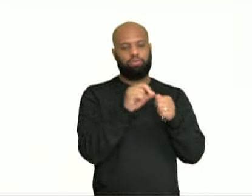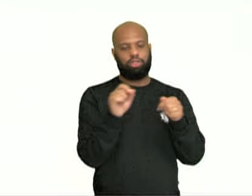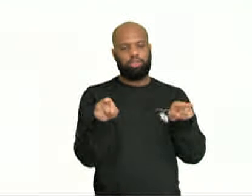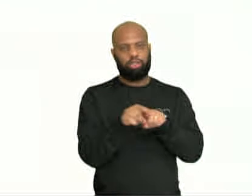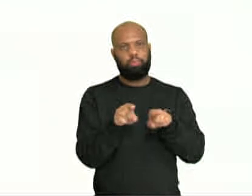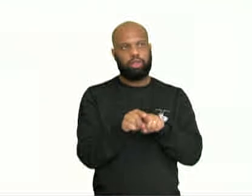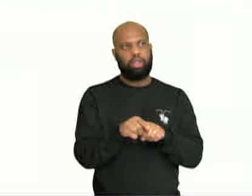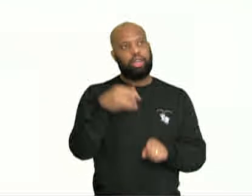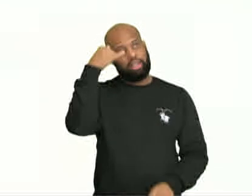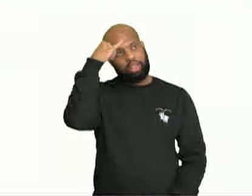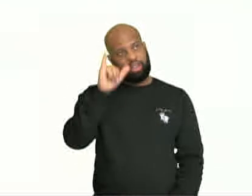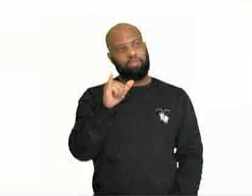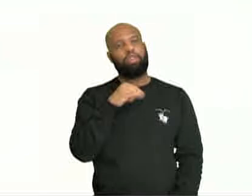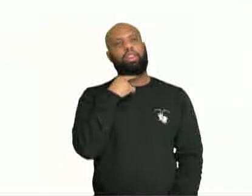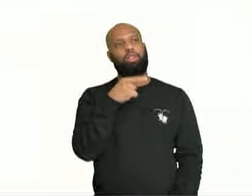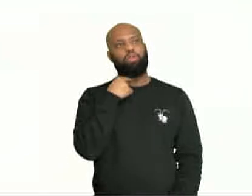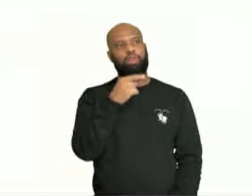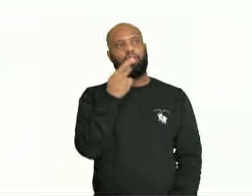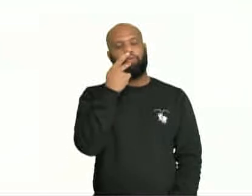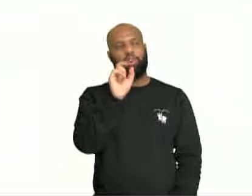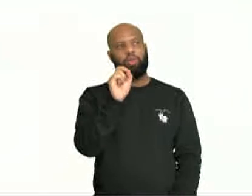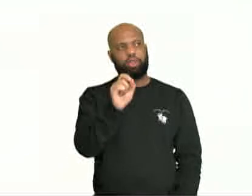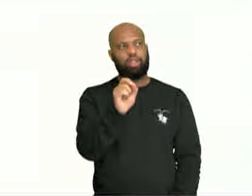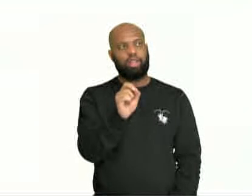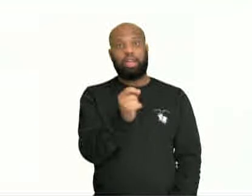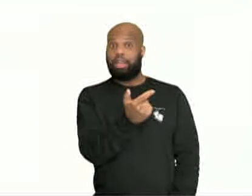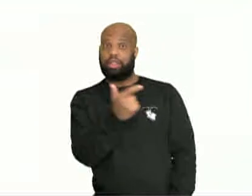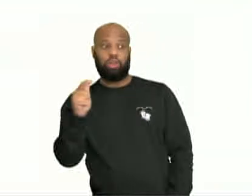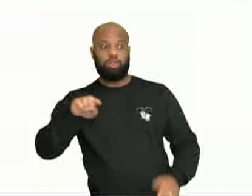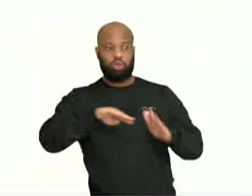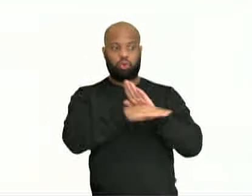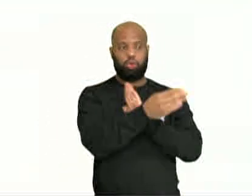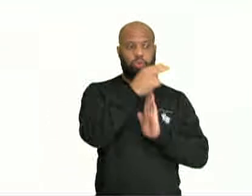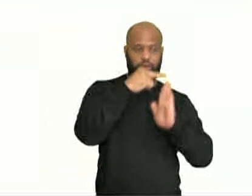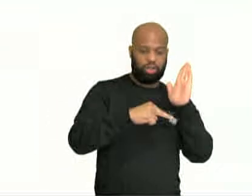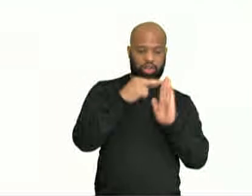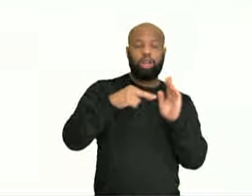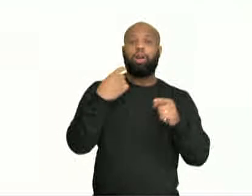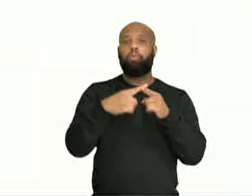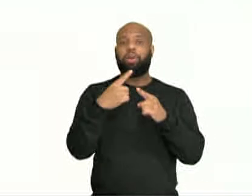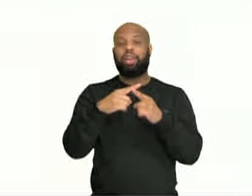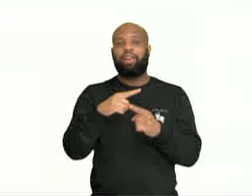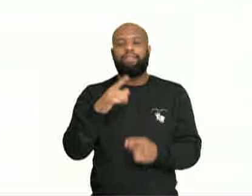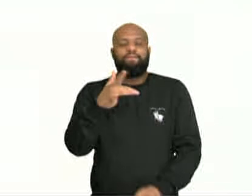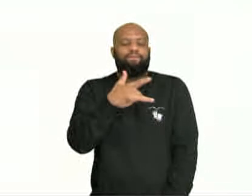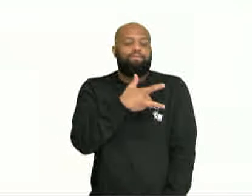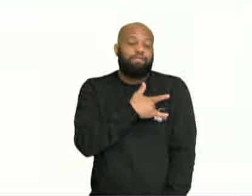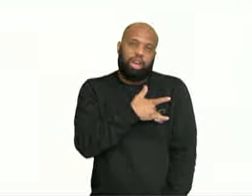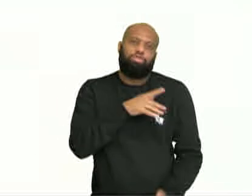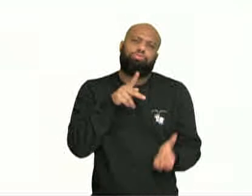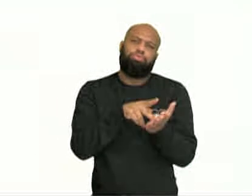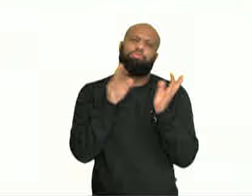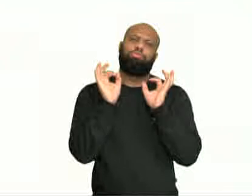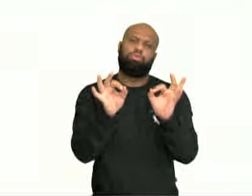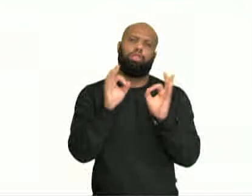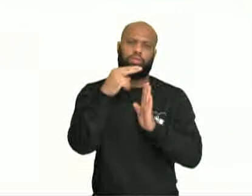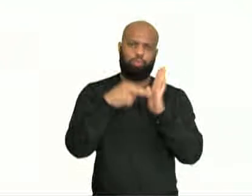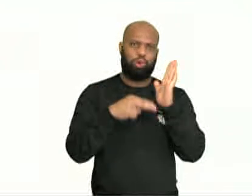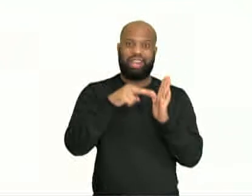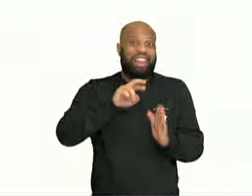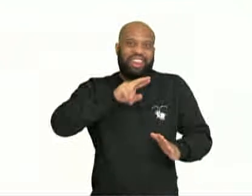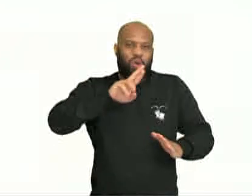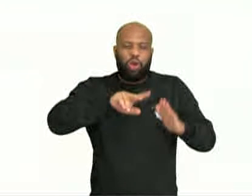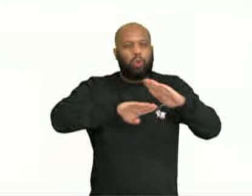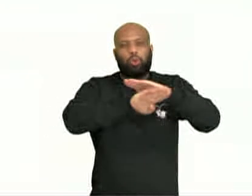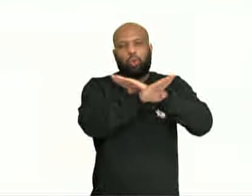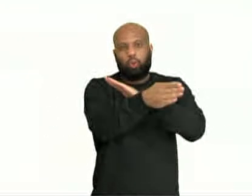não ter dúvida. Então, ele diz não ter o hábito de ler, por quê? Porque ele tem a paixão por leitura e não por